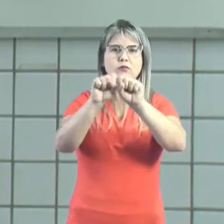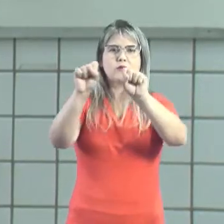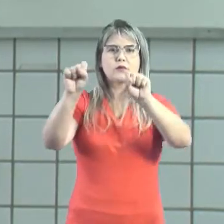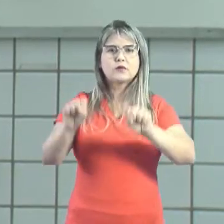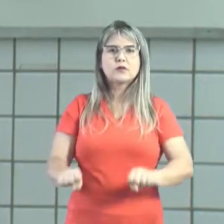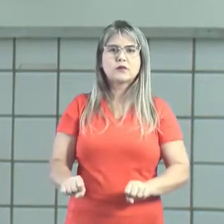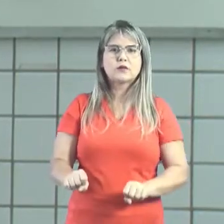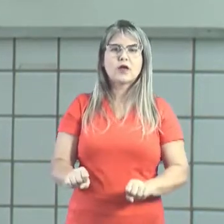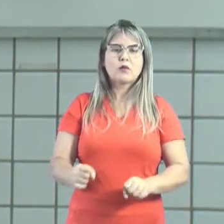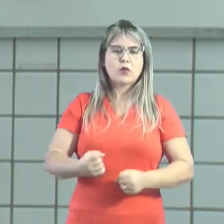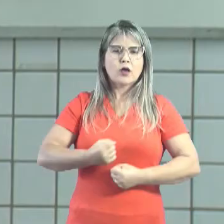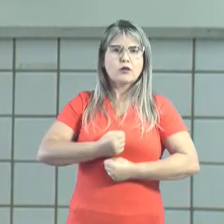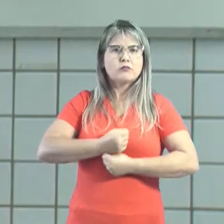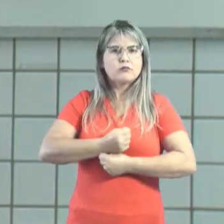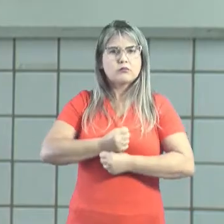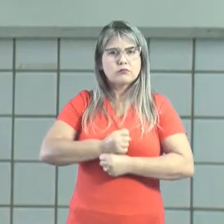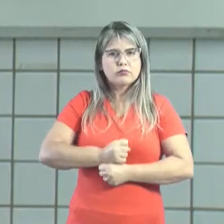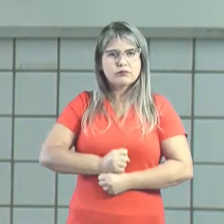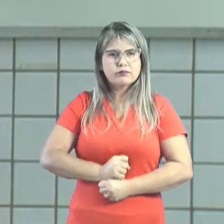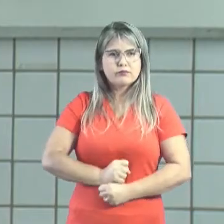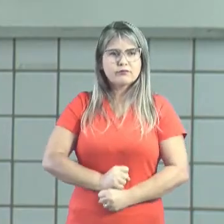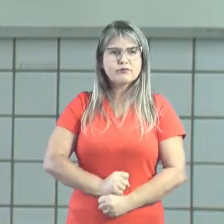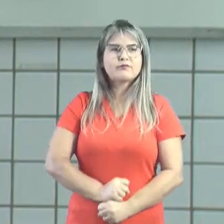As células que formam, por exemplo,